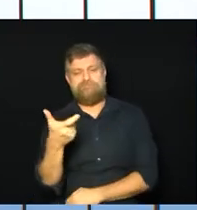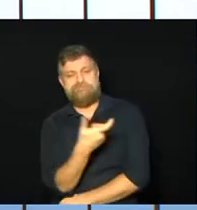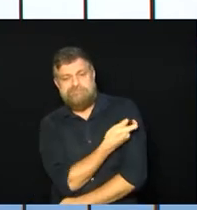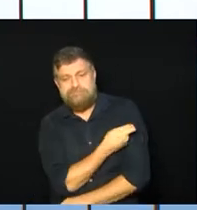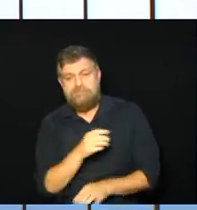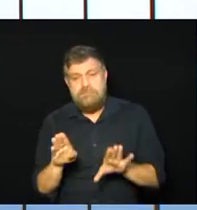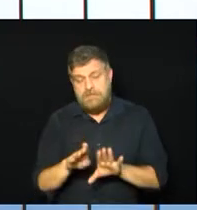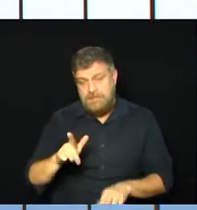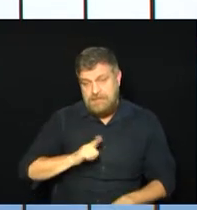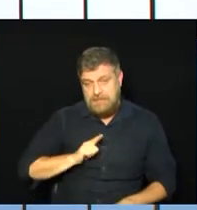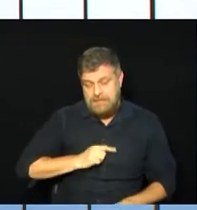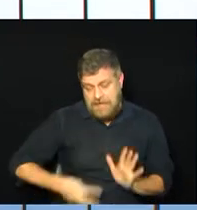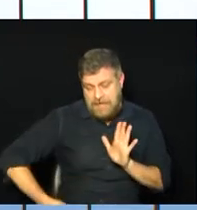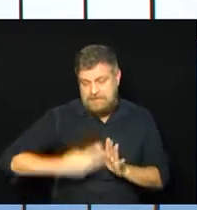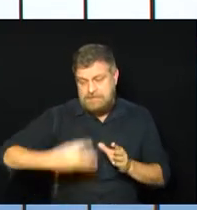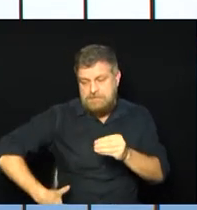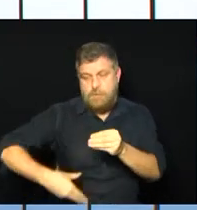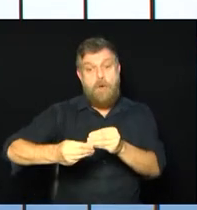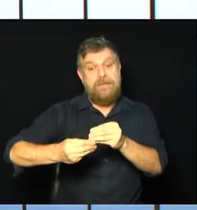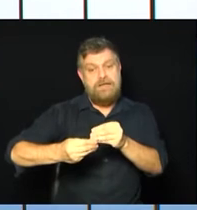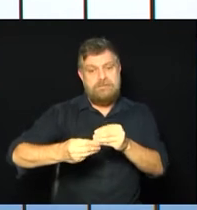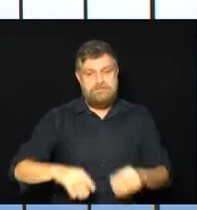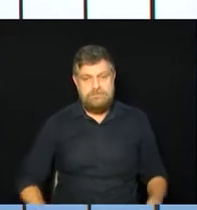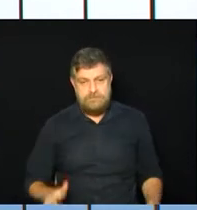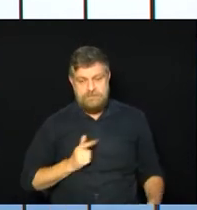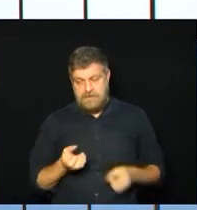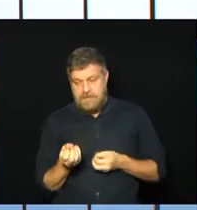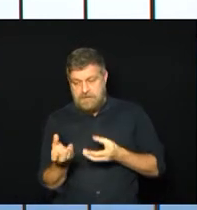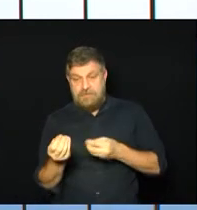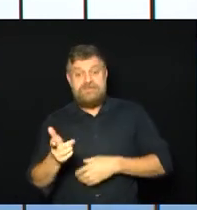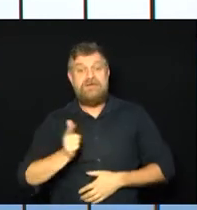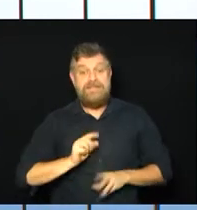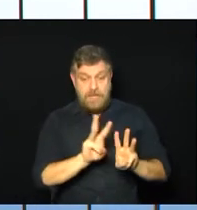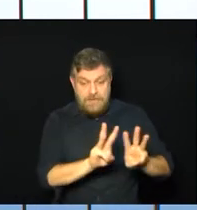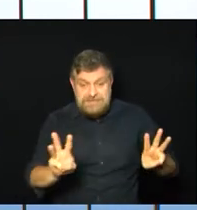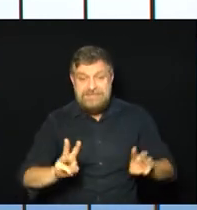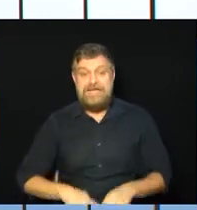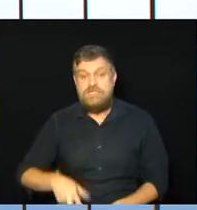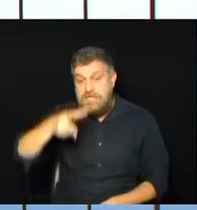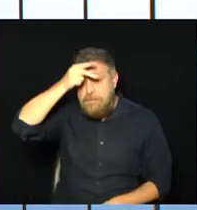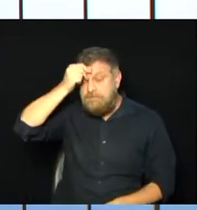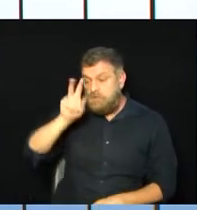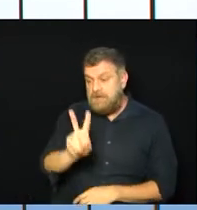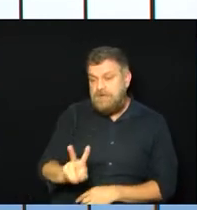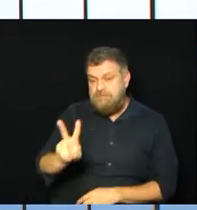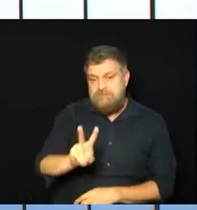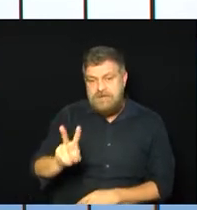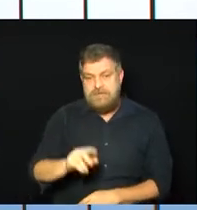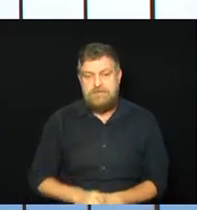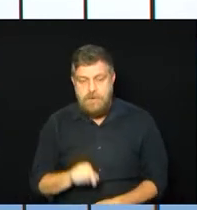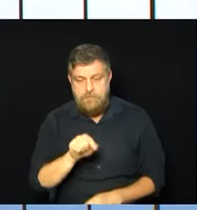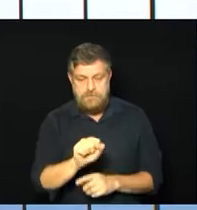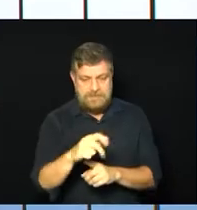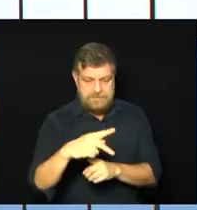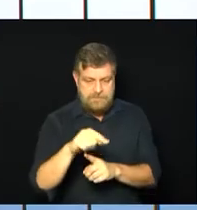além, claro, da dose adicional. Mais informações a gente tem o site da Prefeitura de Valinhos, que é o